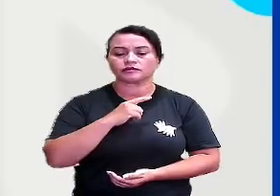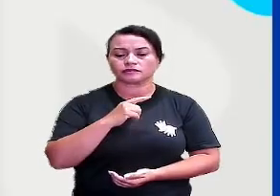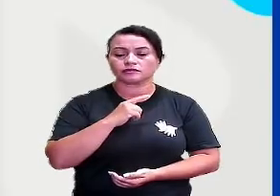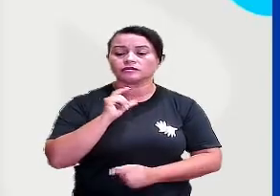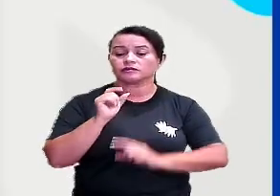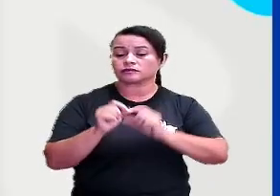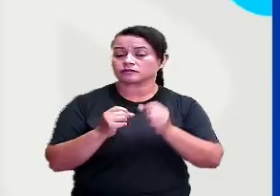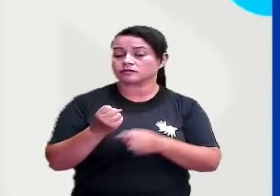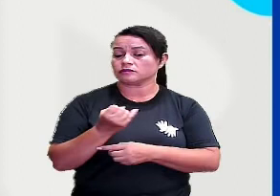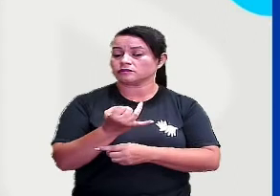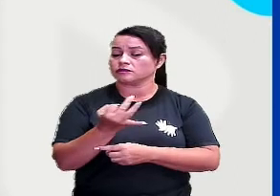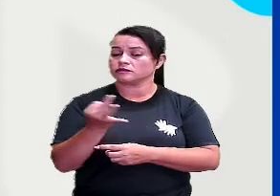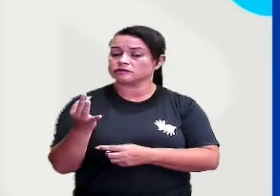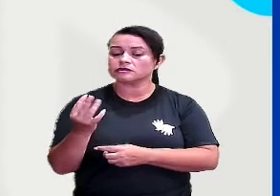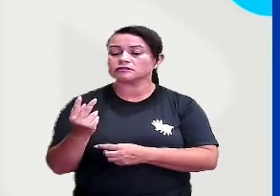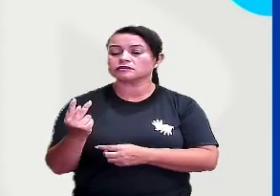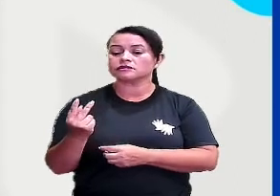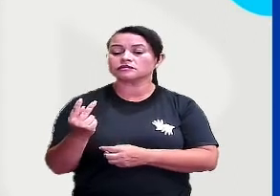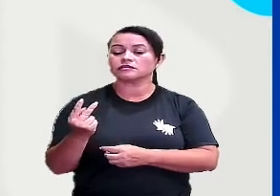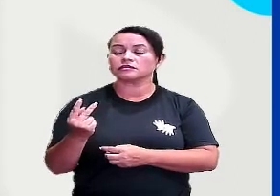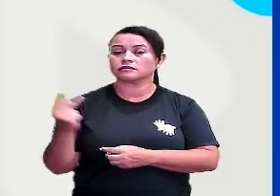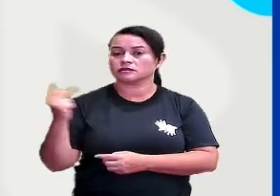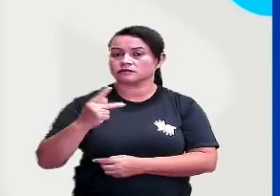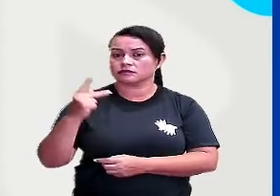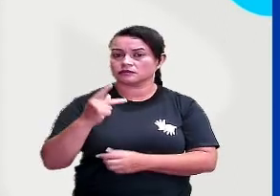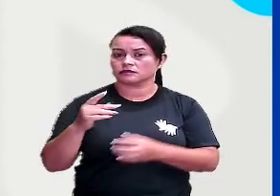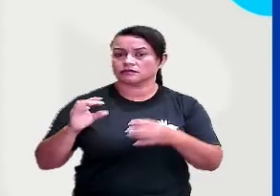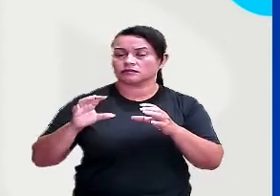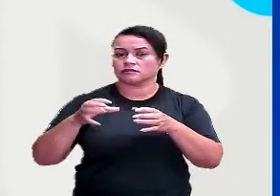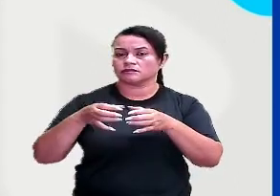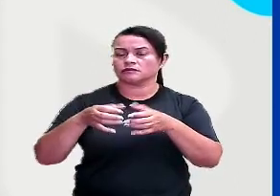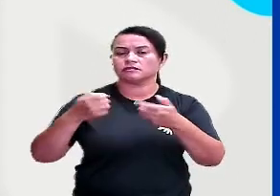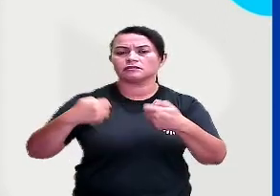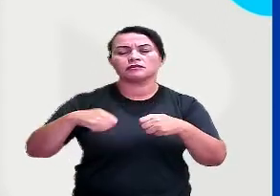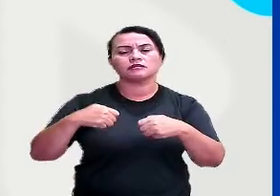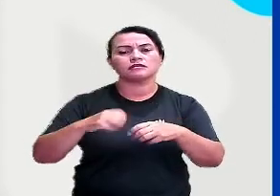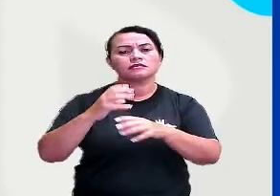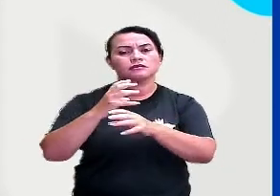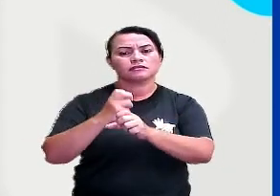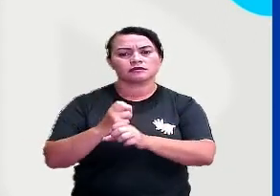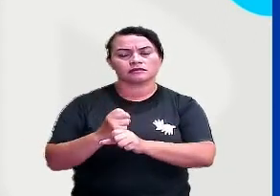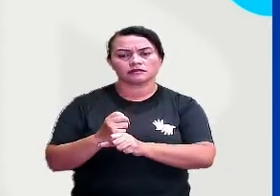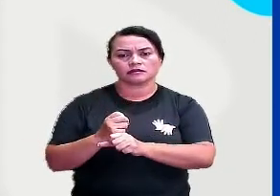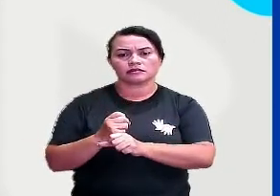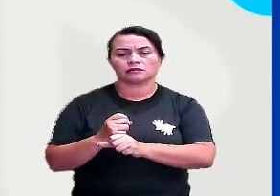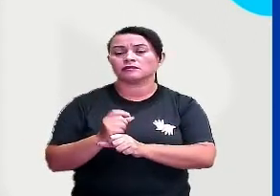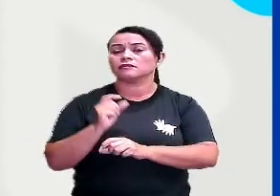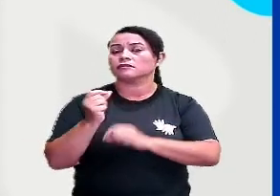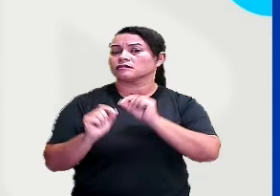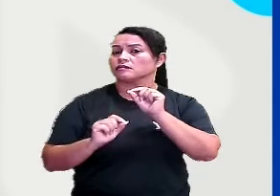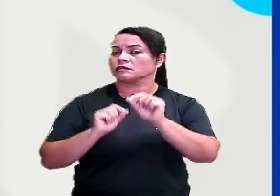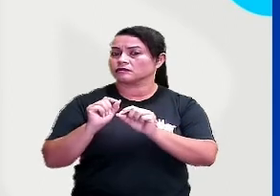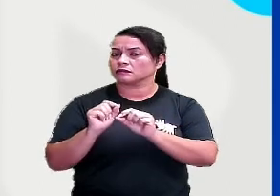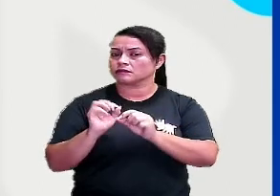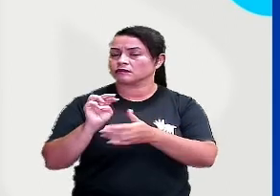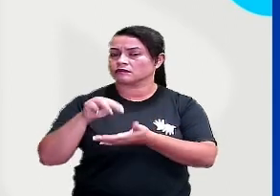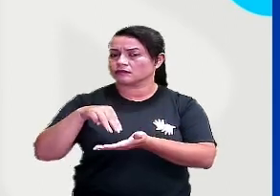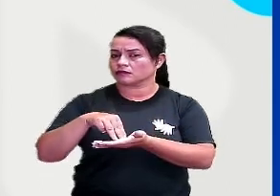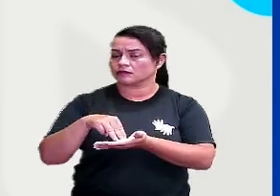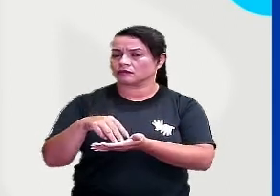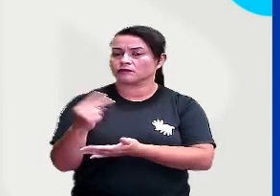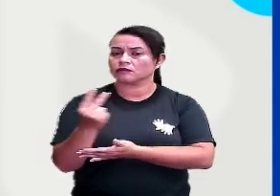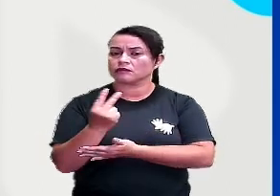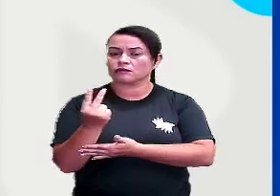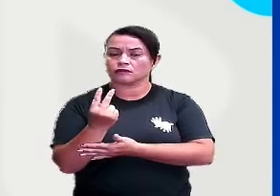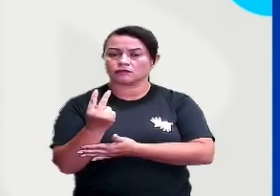questão da quantidade par de elementos, né? É necessário calcular a média entre os dois termos que se encontram no meio